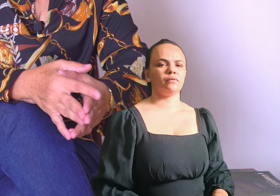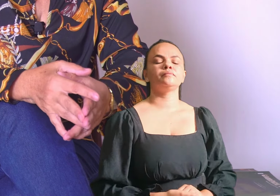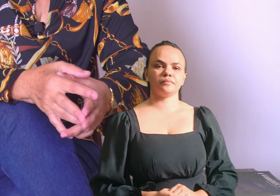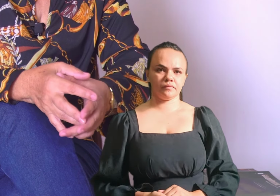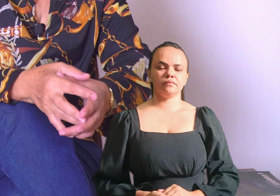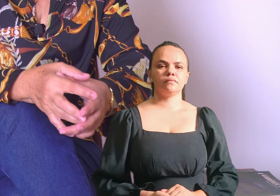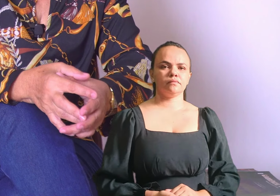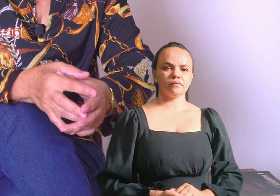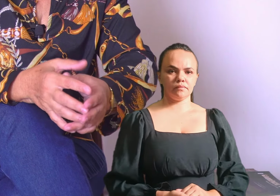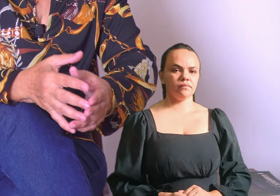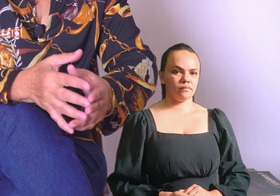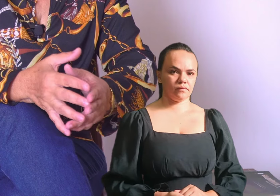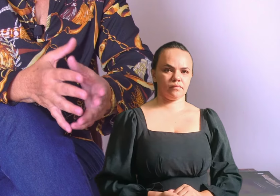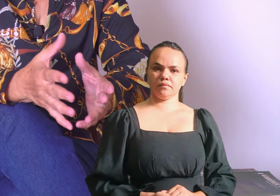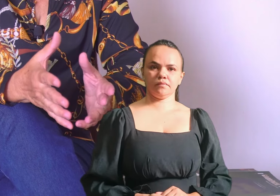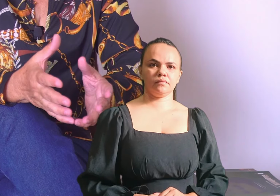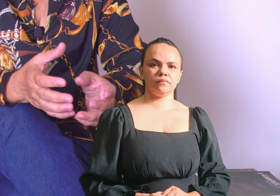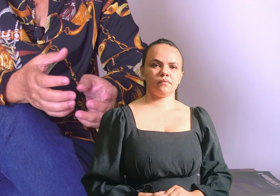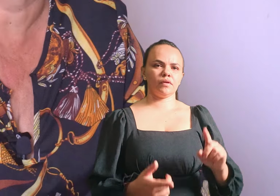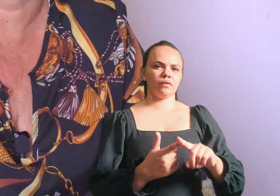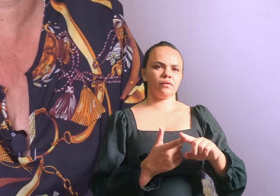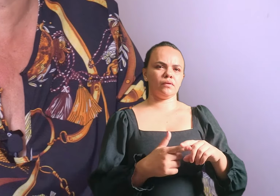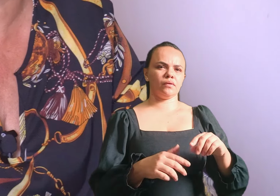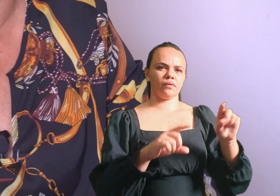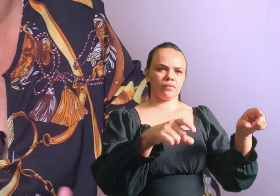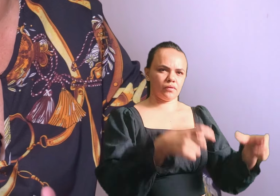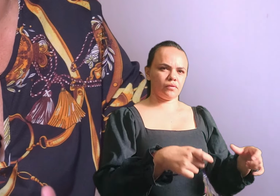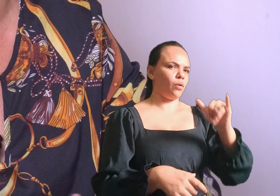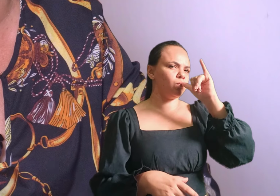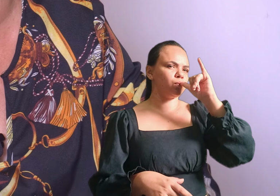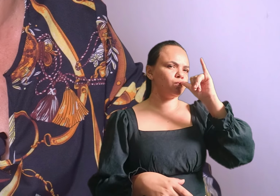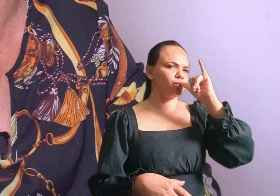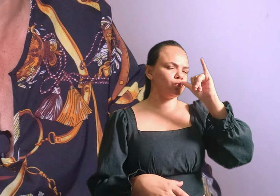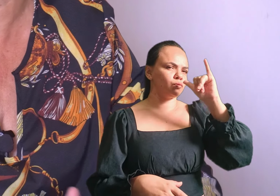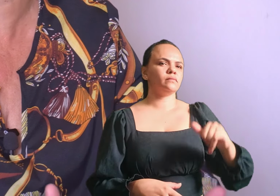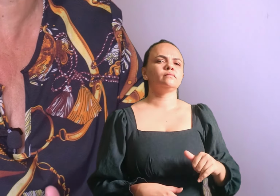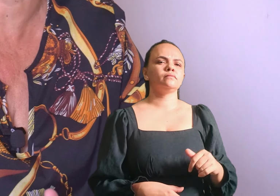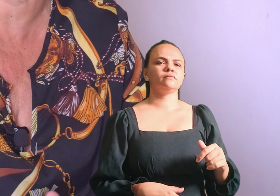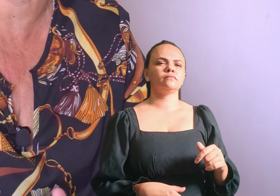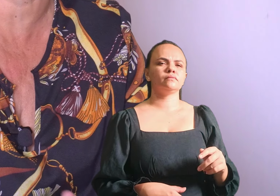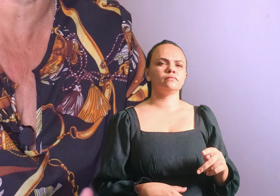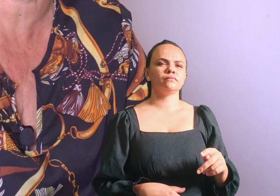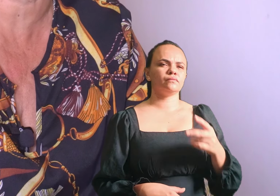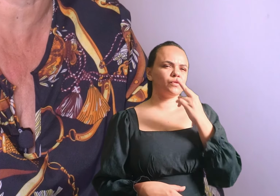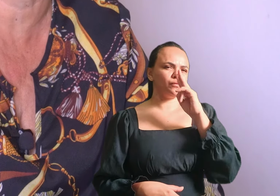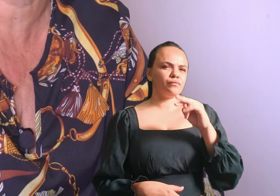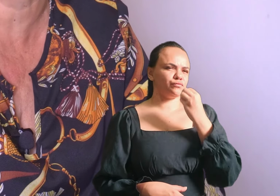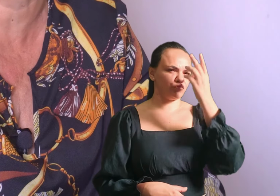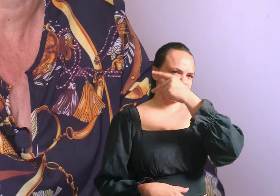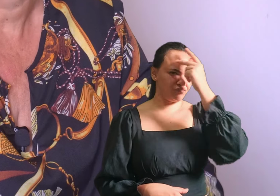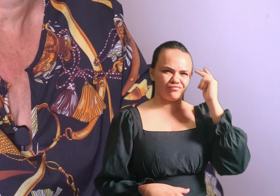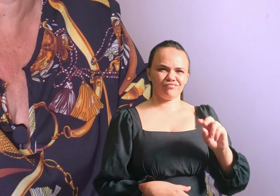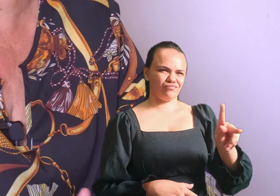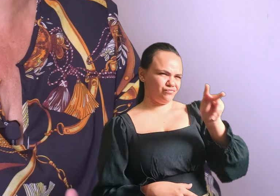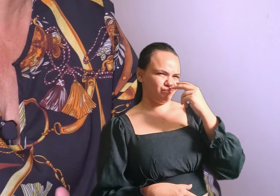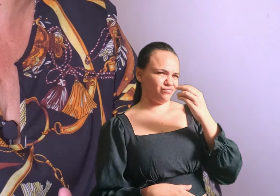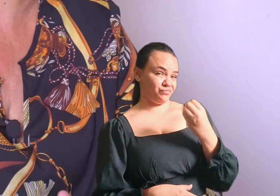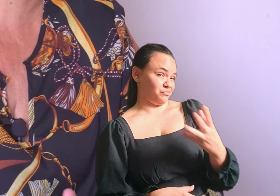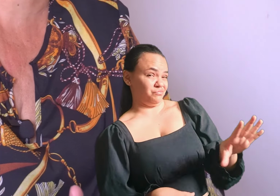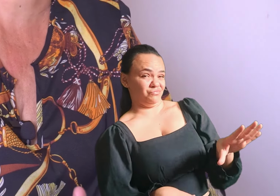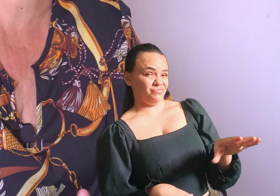e a a a o cachimbo por conta de dessa palavra que não é muito bem Vista que não é muito